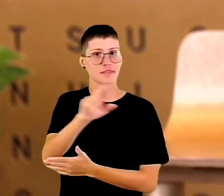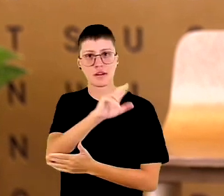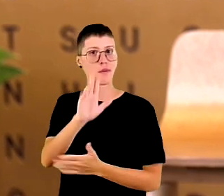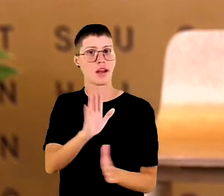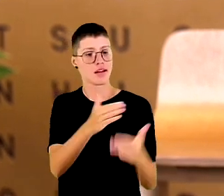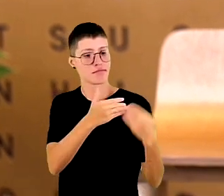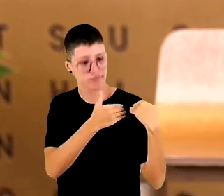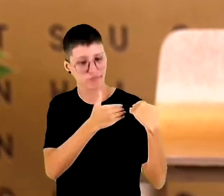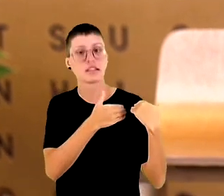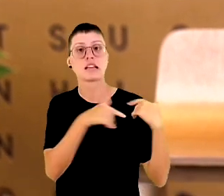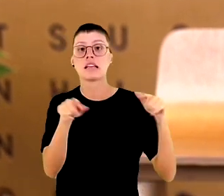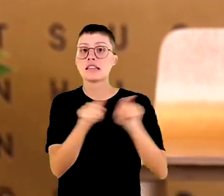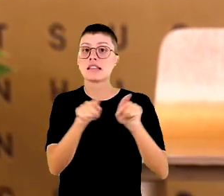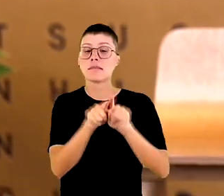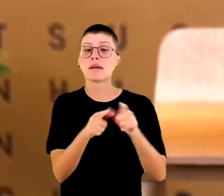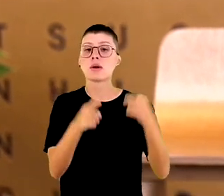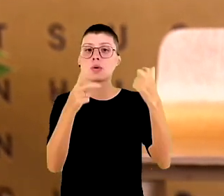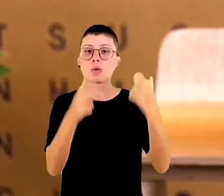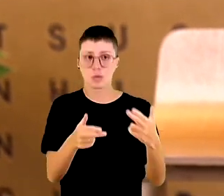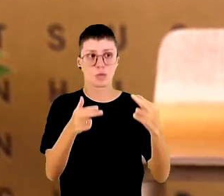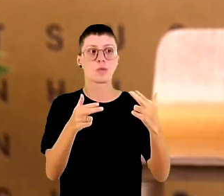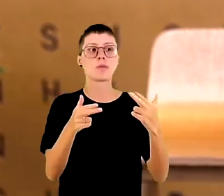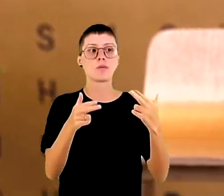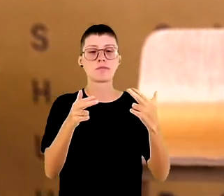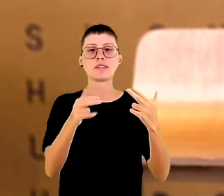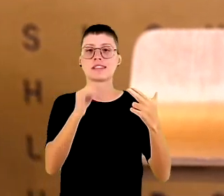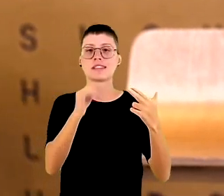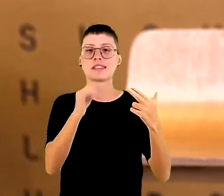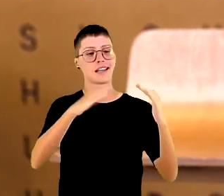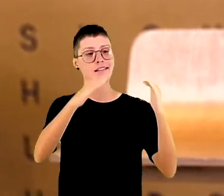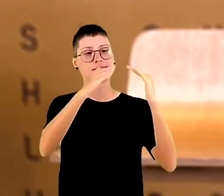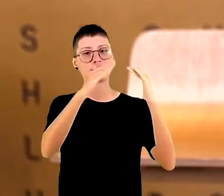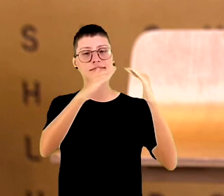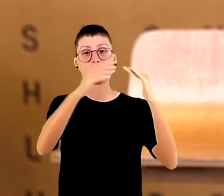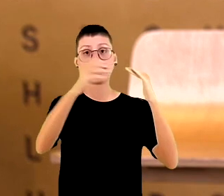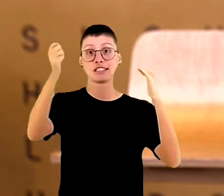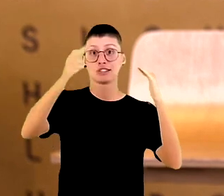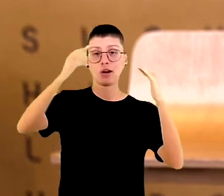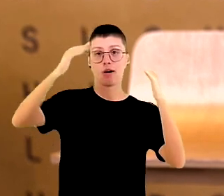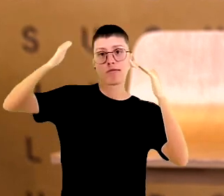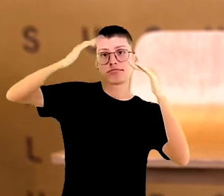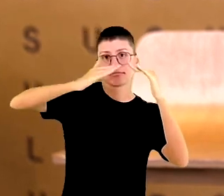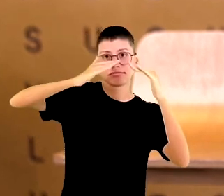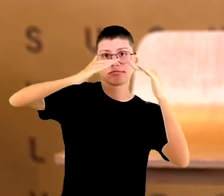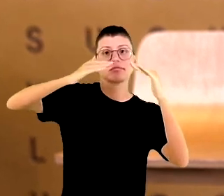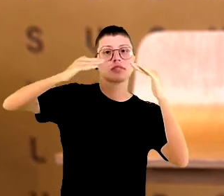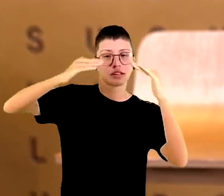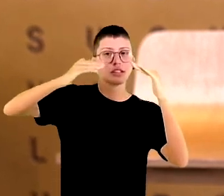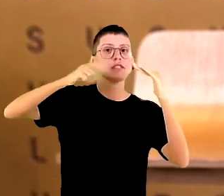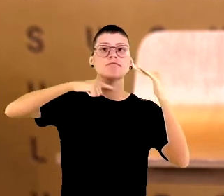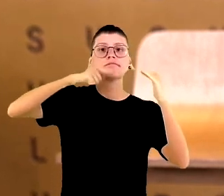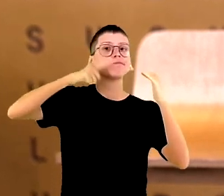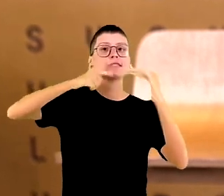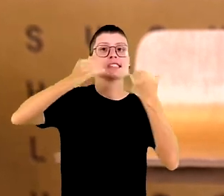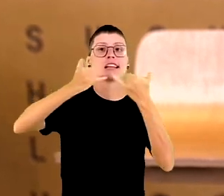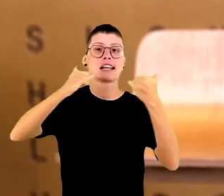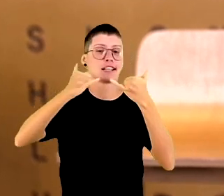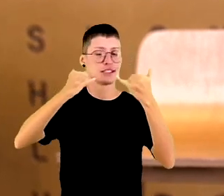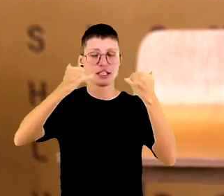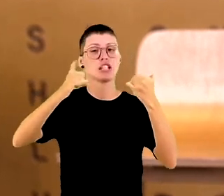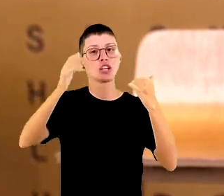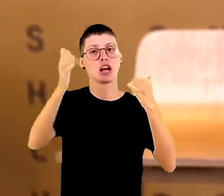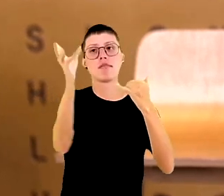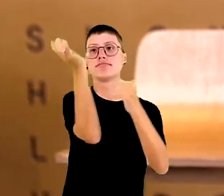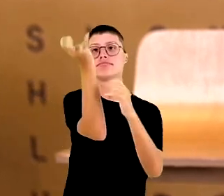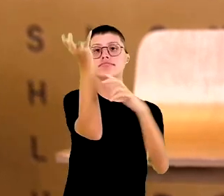tanto com a placa solar acoplada, integrada a ela, então não é necessário carregar mais. E, diferente